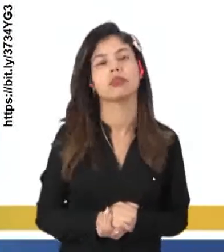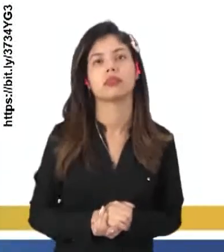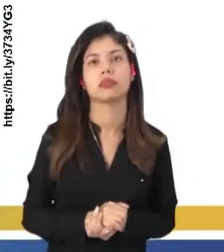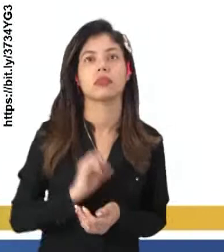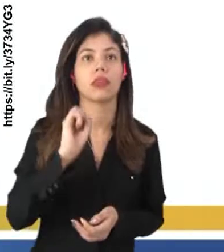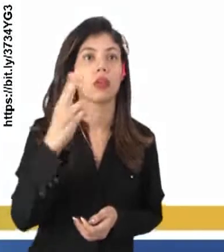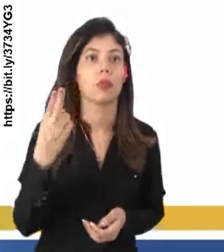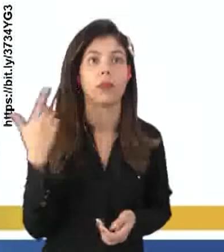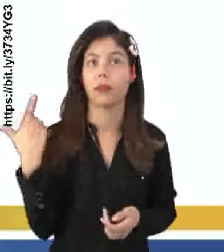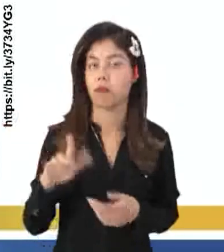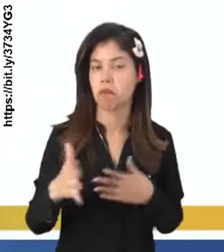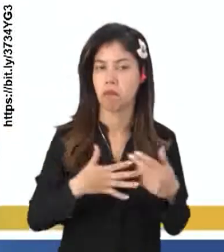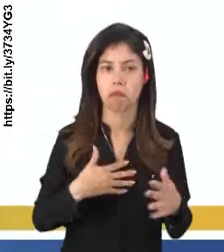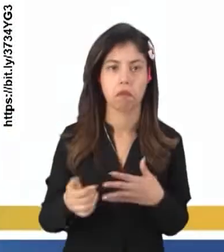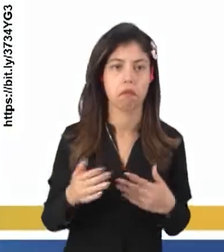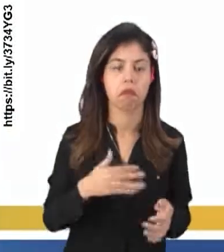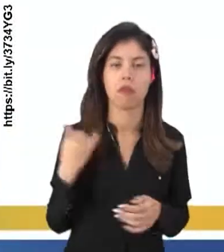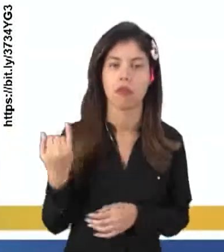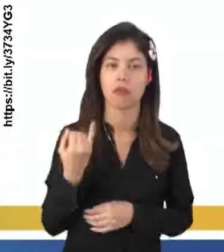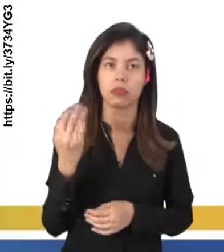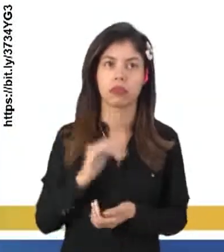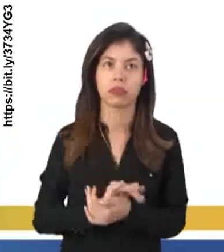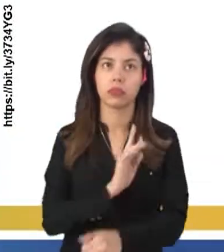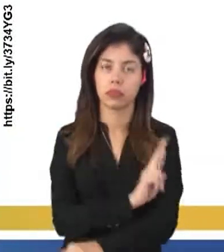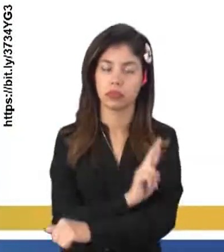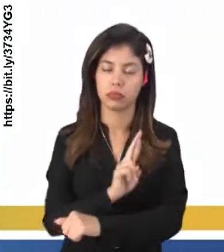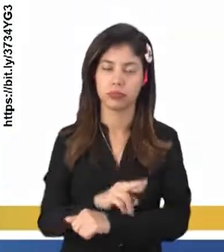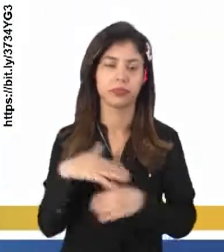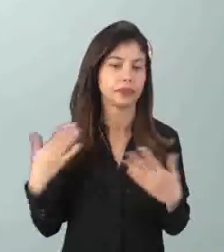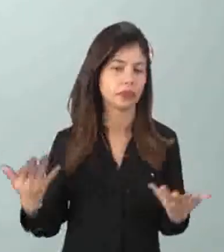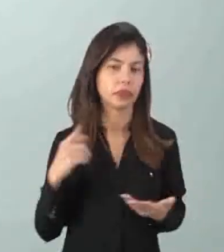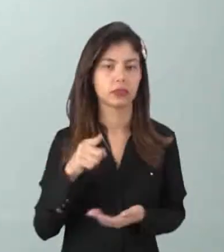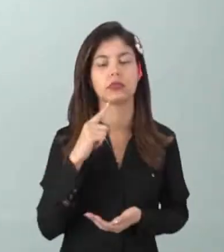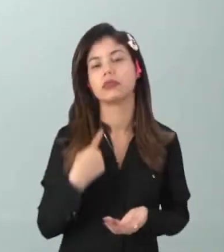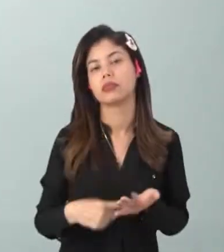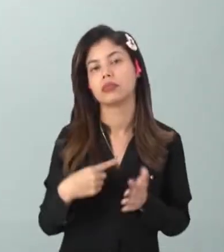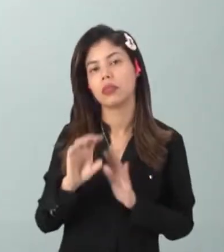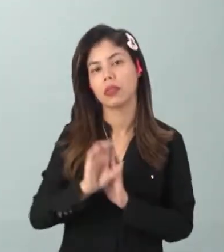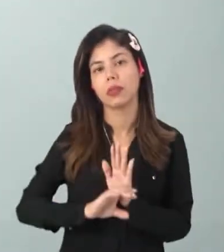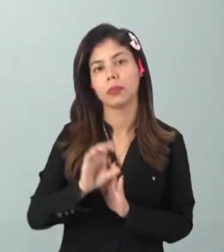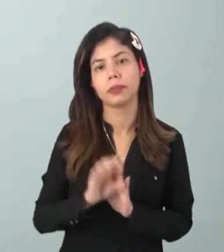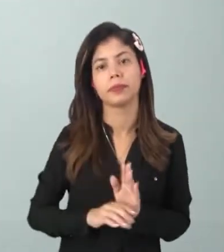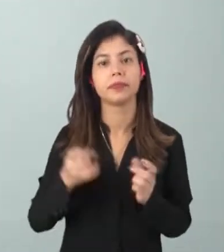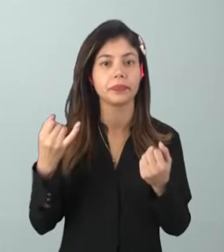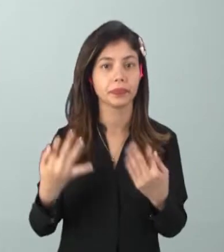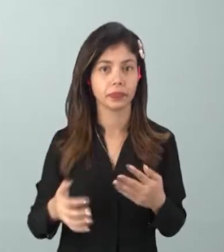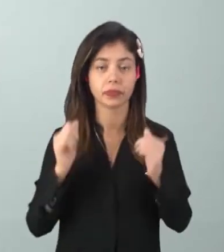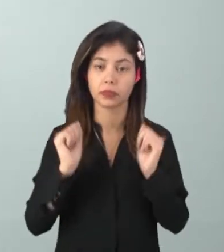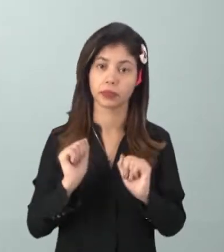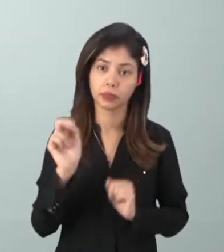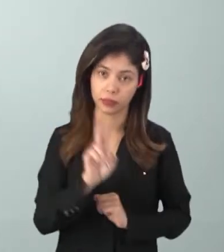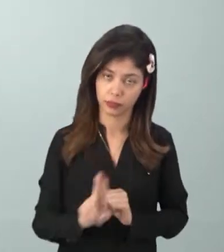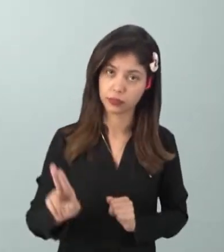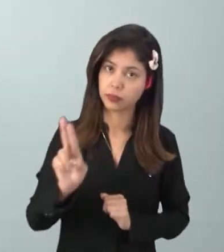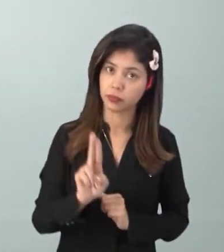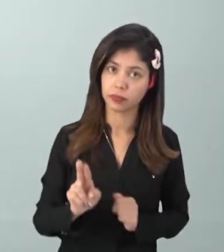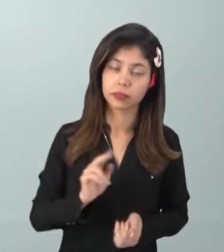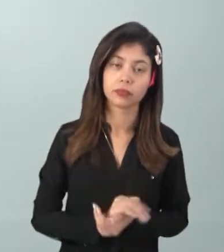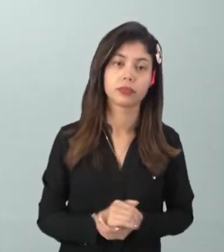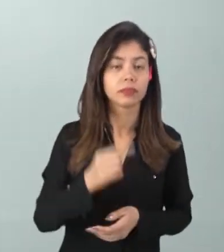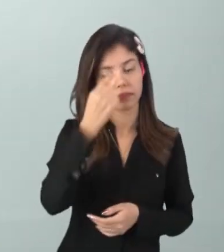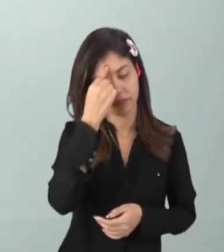desenvolvido ou sem qualquer fundamento religioso. Então, isso é um conceito bem legal que você pode estar usando